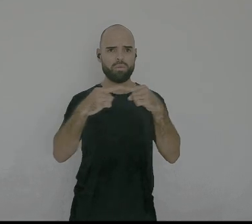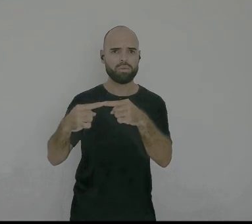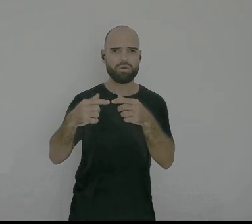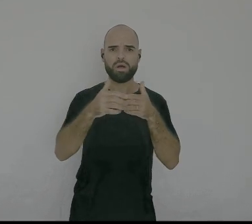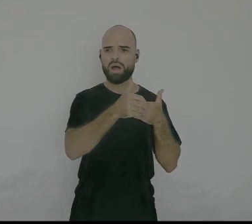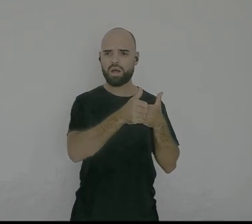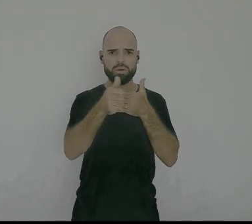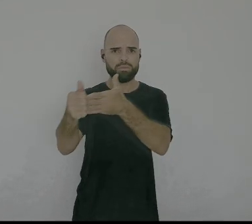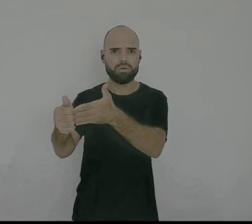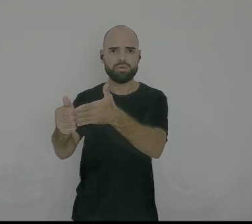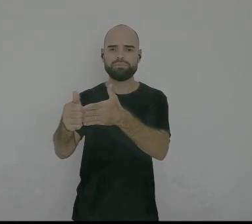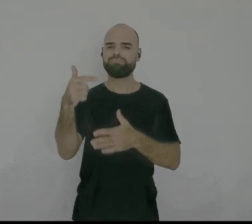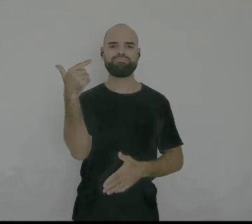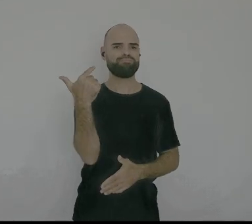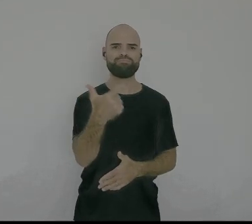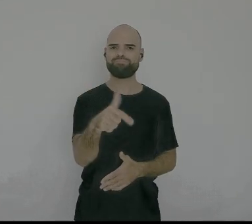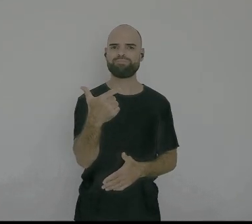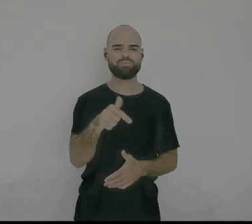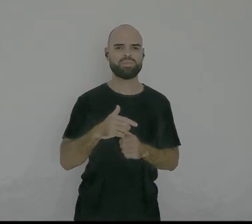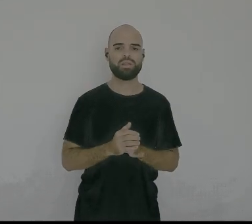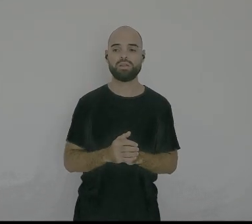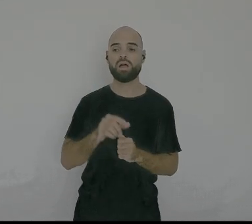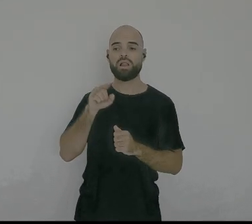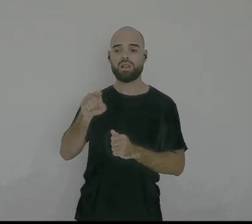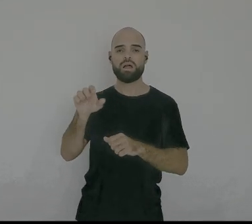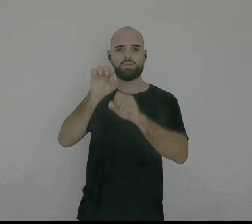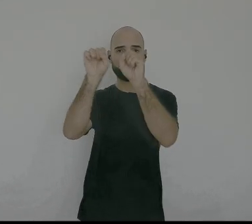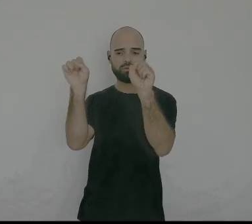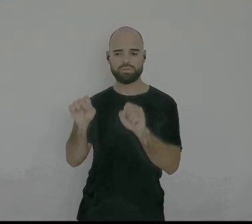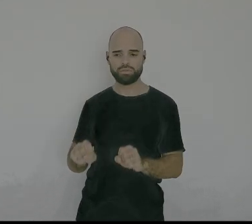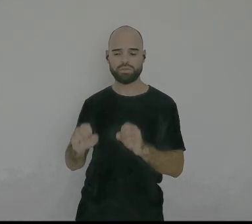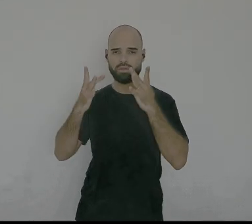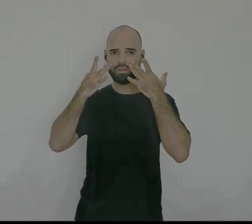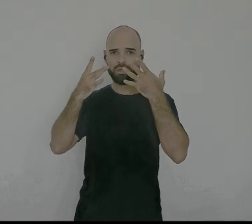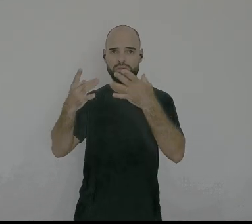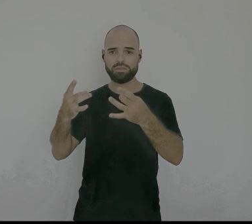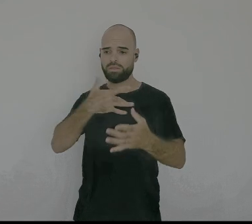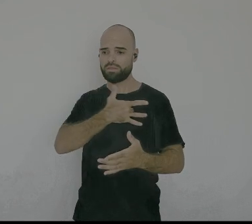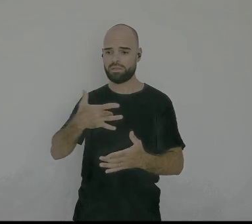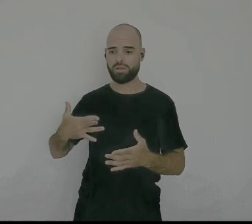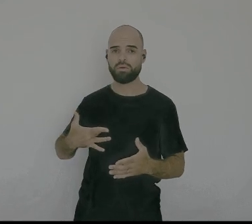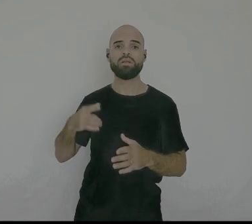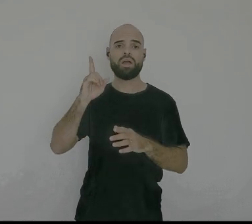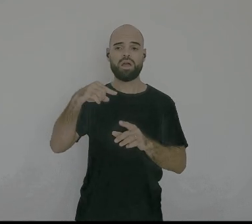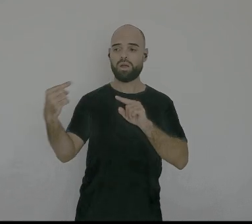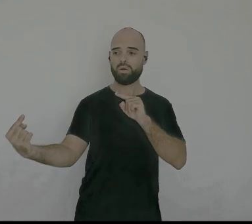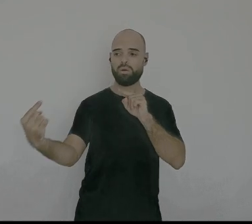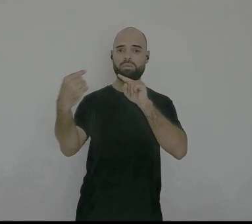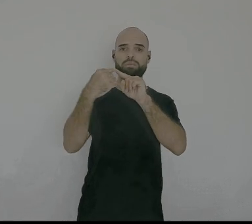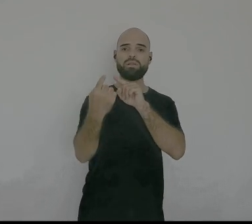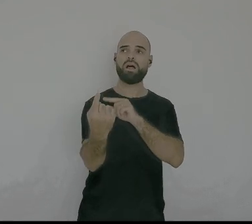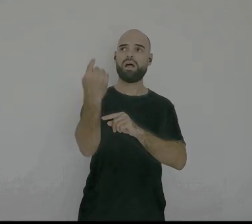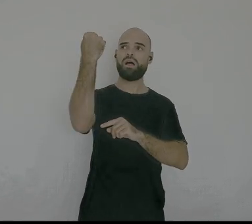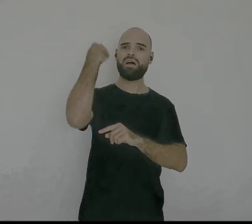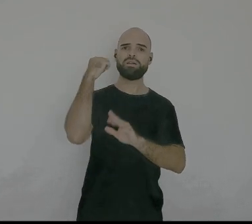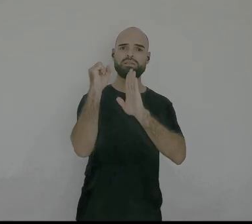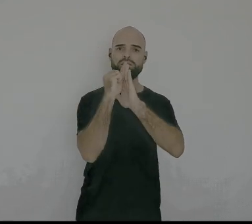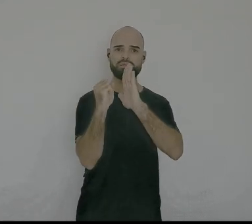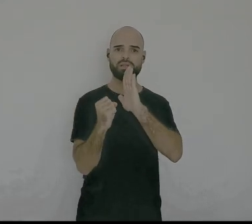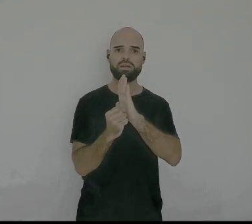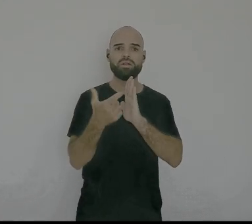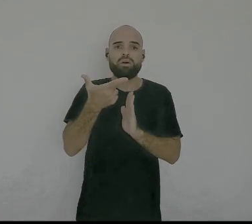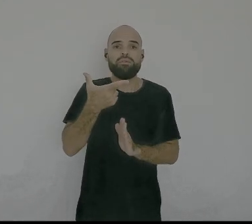se fez. E nós continuamos praticando um sistema que desenvolvemos na metade do século passado,